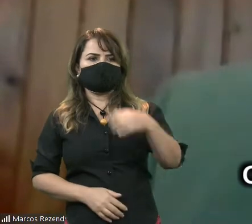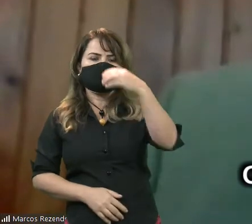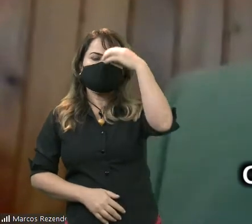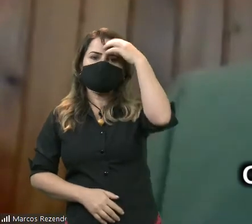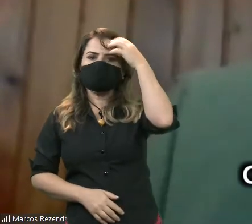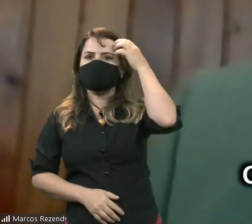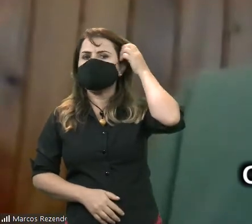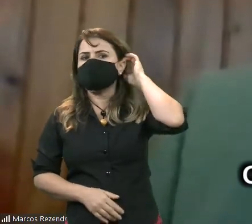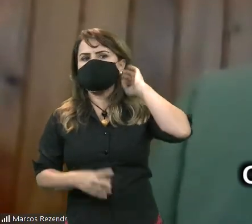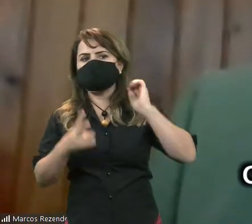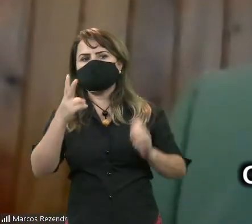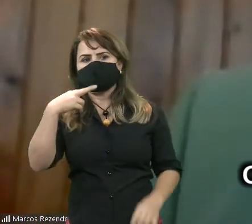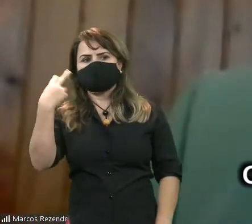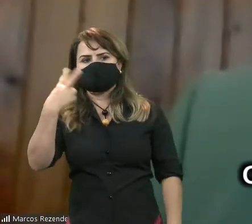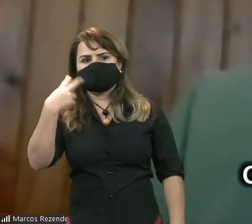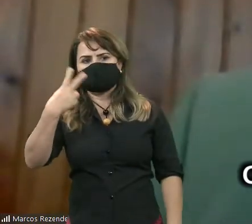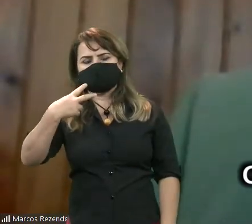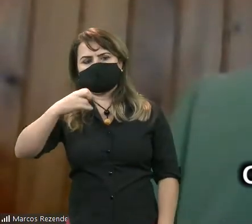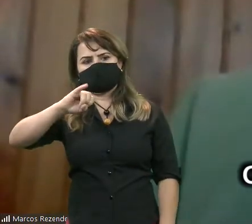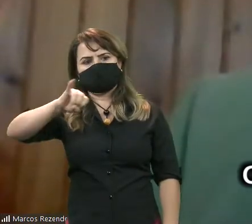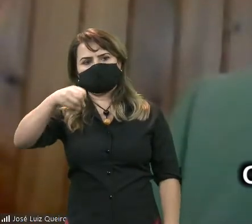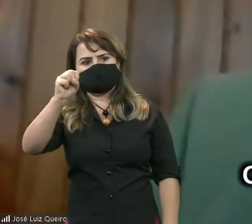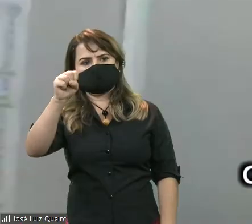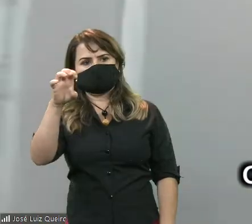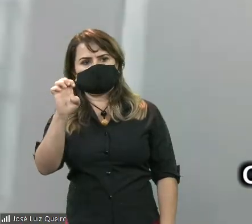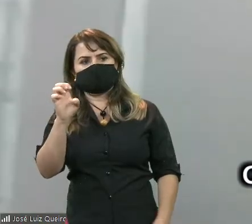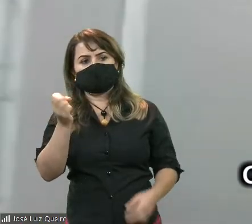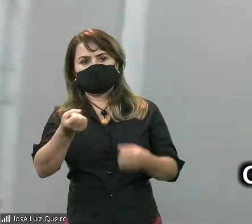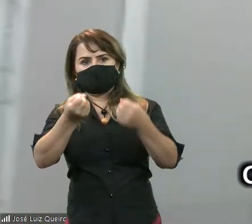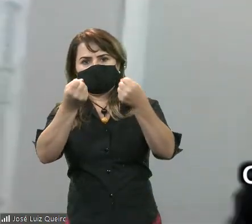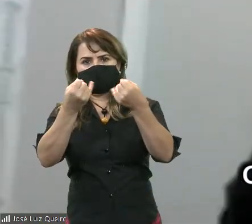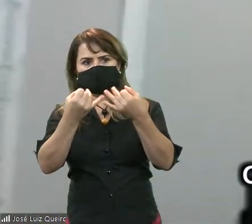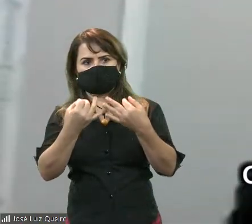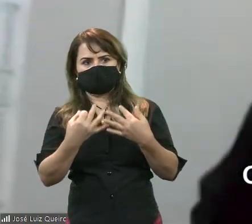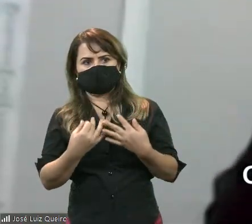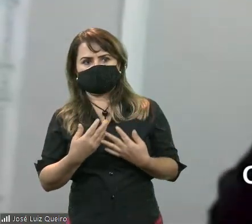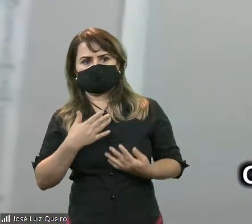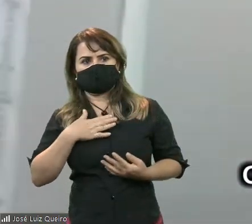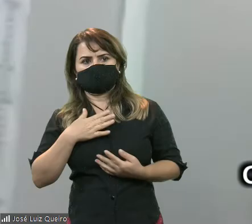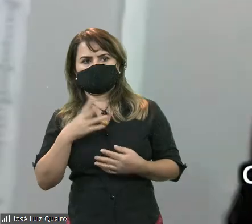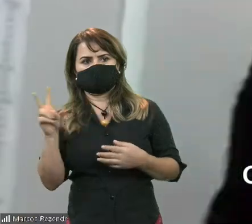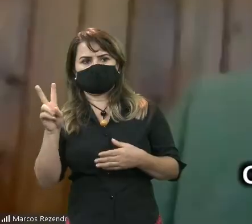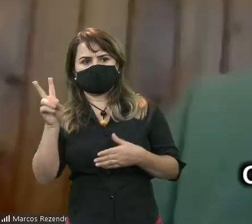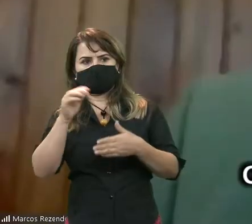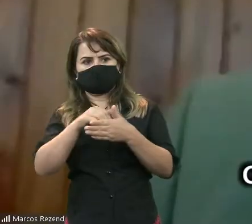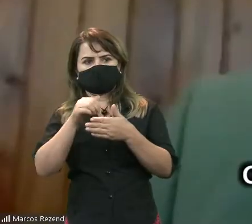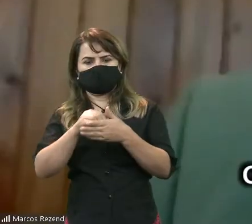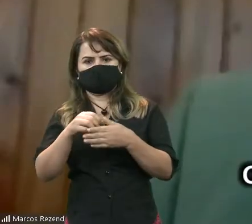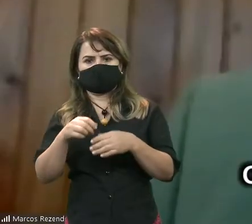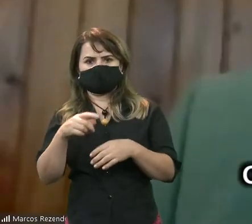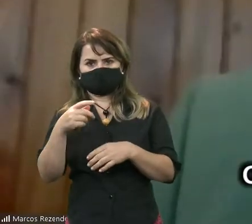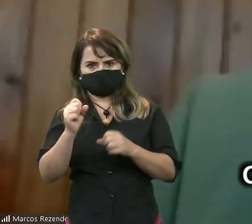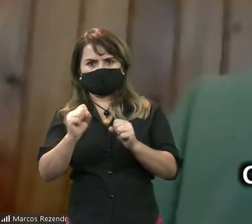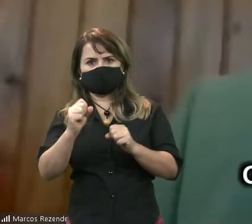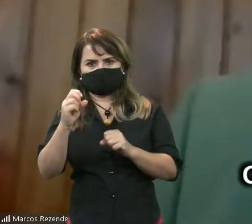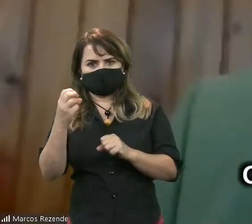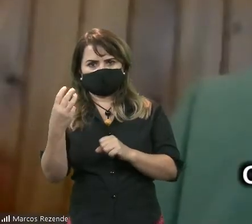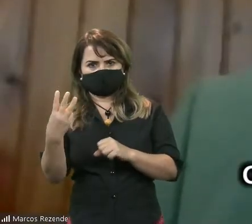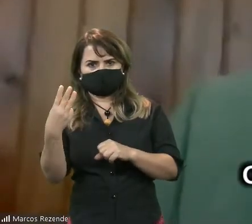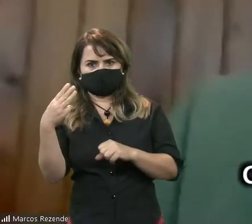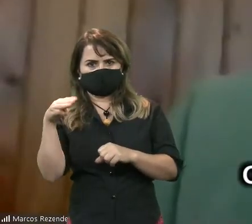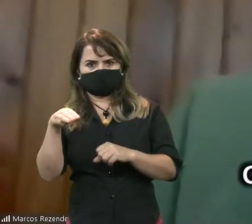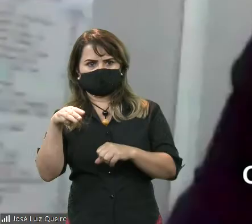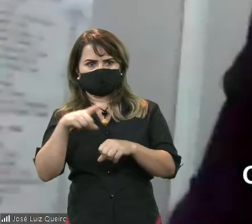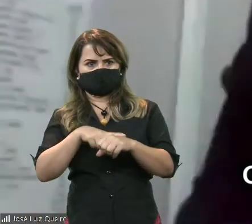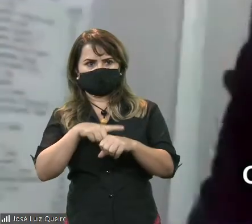Questão de ordem, vereador José Luiz Queiroz. Para justificar o voto, presidente. Justificativa de voto por 3 minutos, vereador.